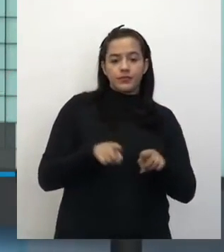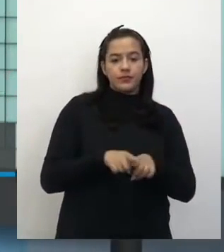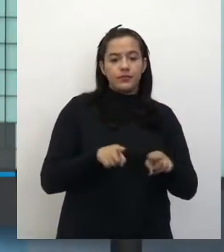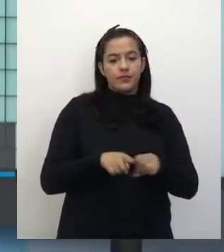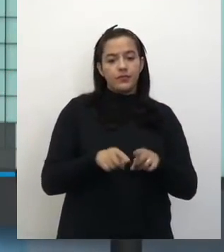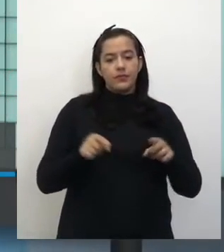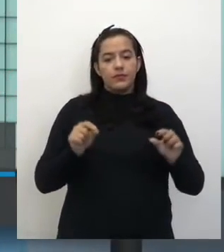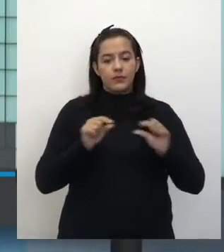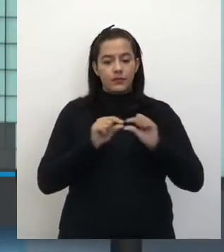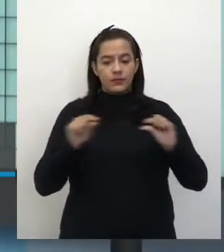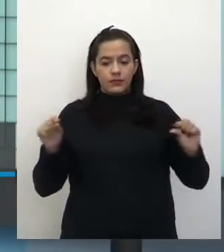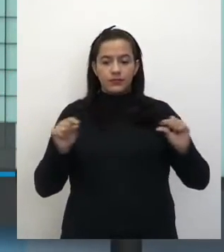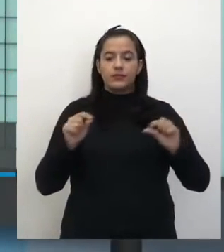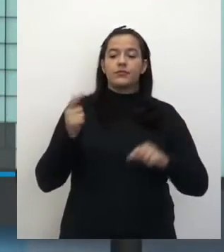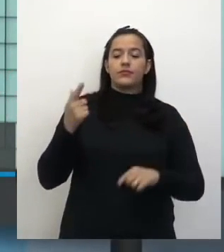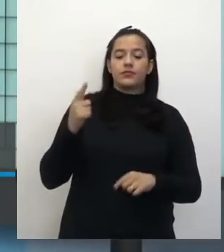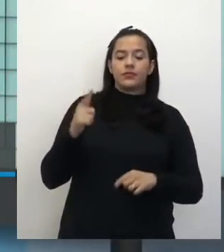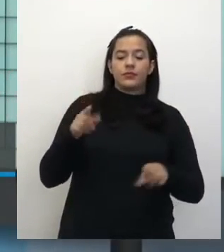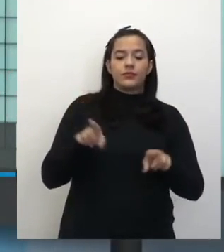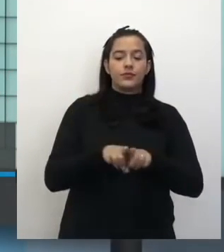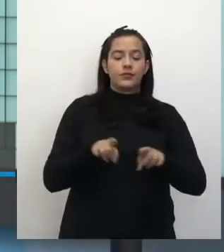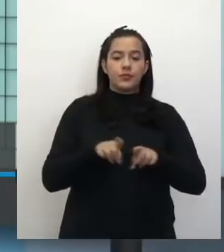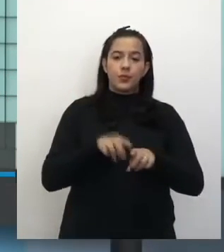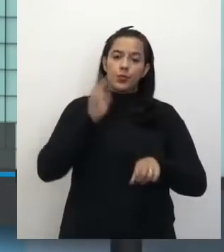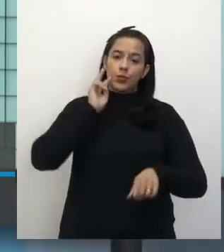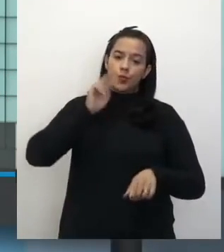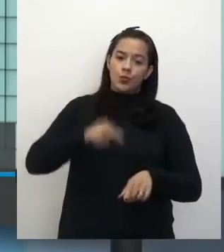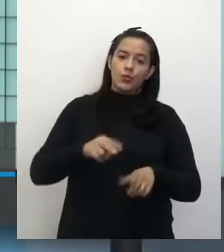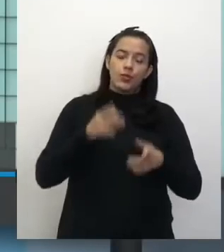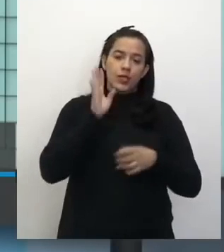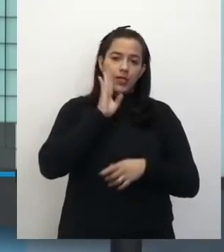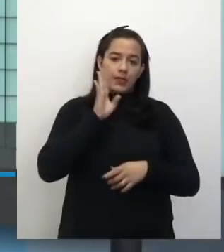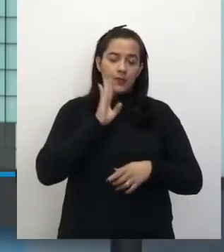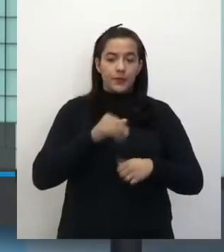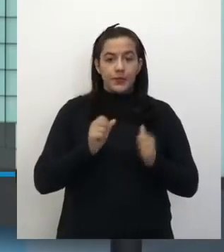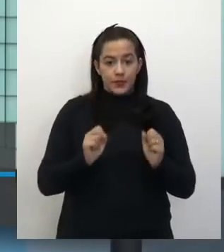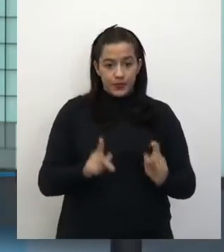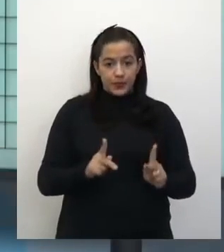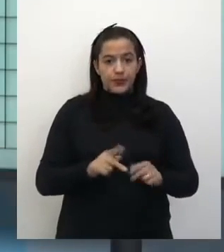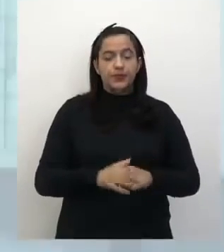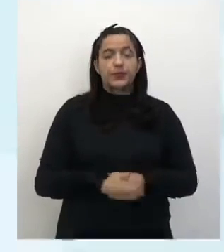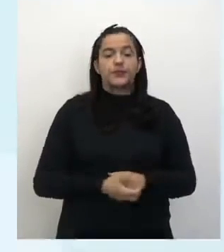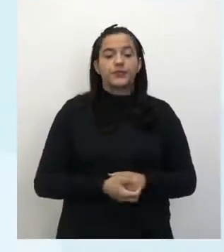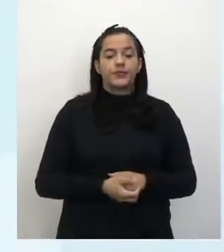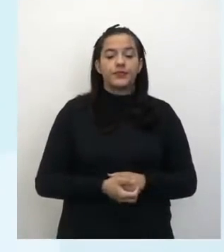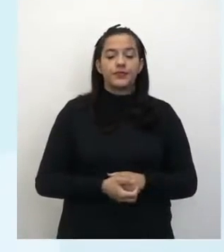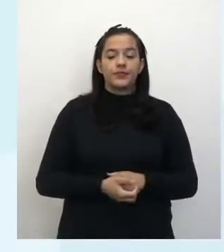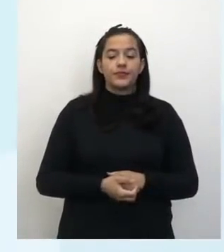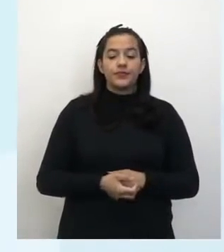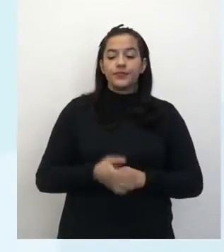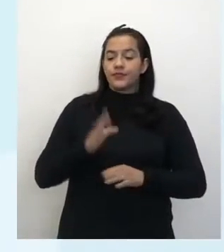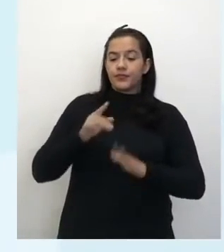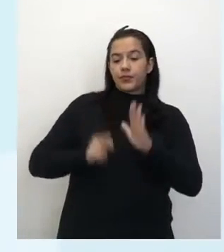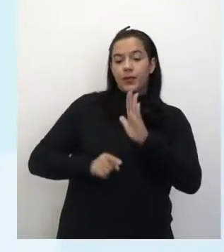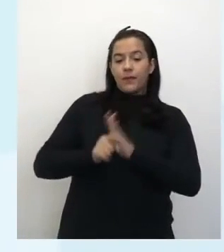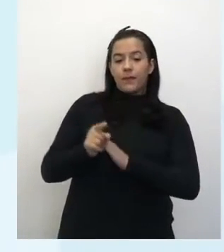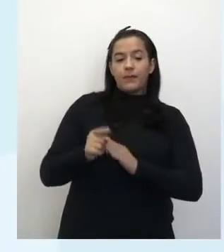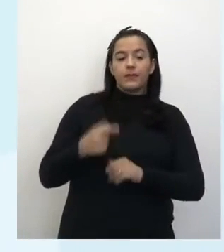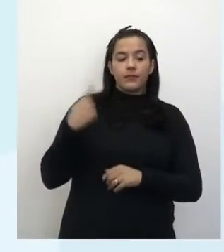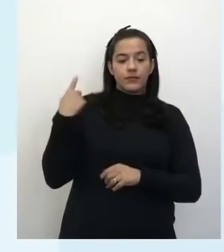pegando agora para a geografia também na hora de olhar os mapas, porque é muito interessante. Beleza? E aí, Jonas, ó, primeira pergunta que eu vou fazer,